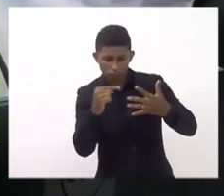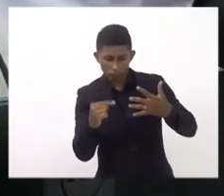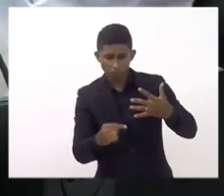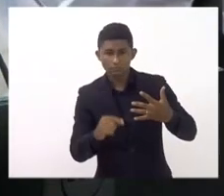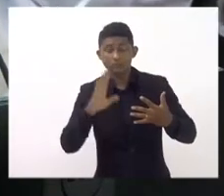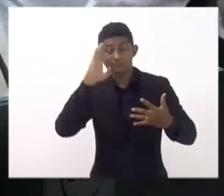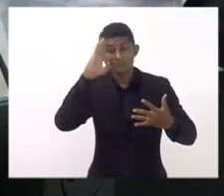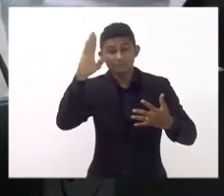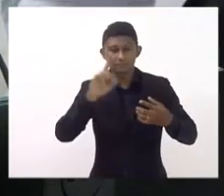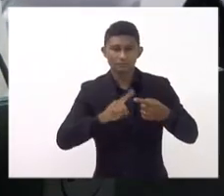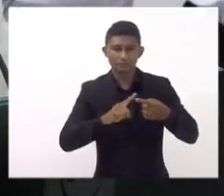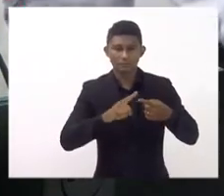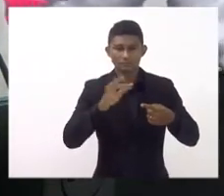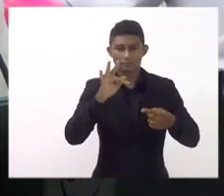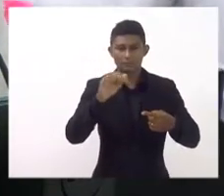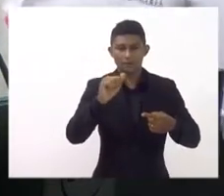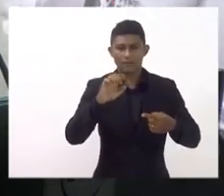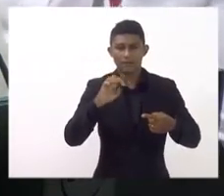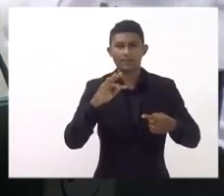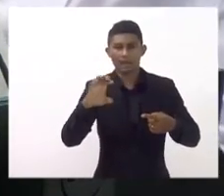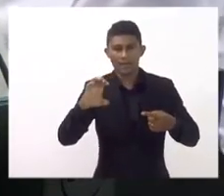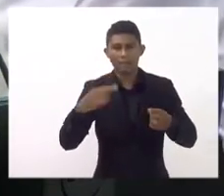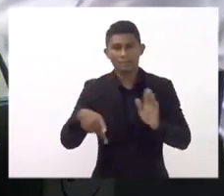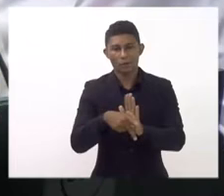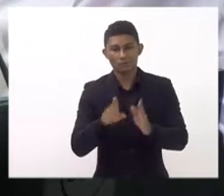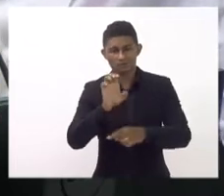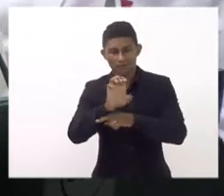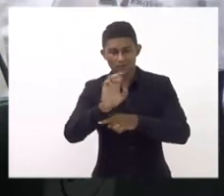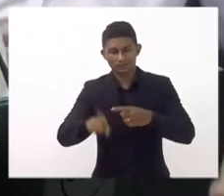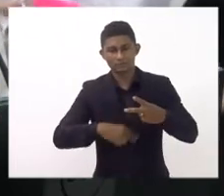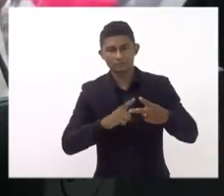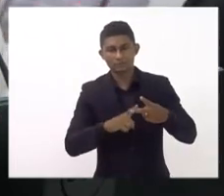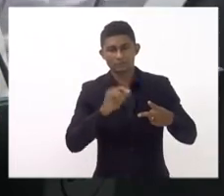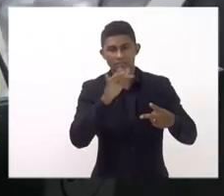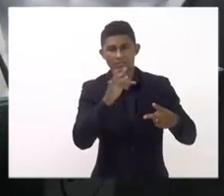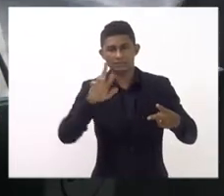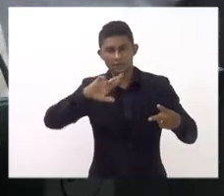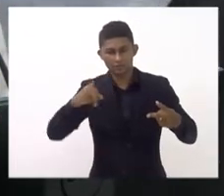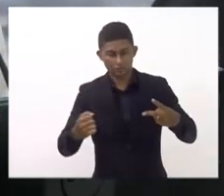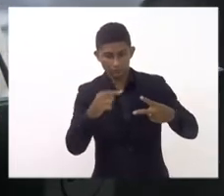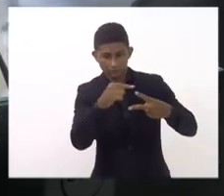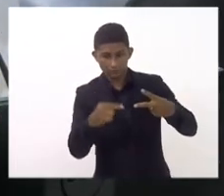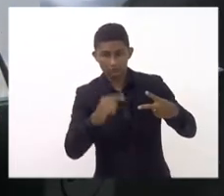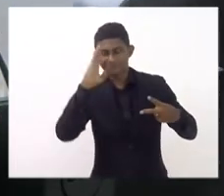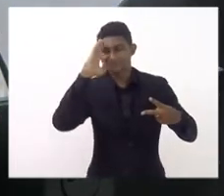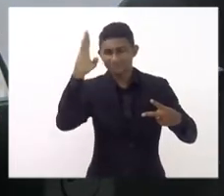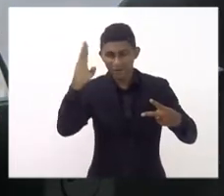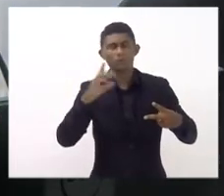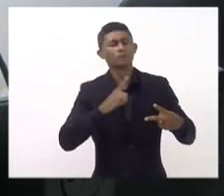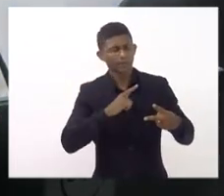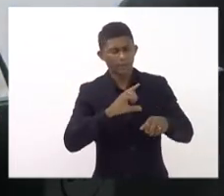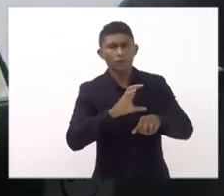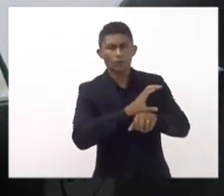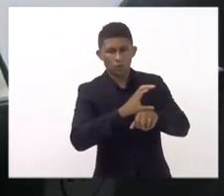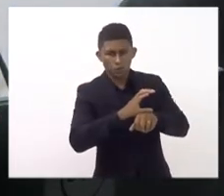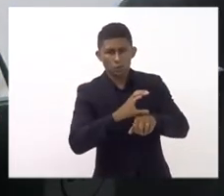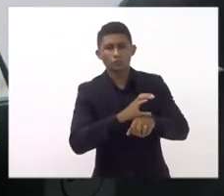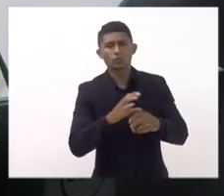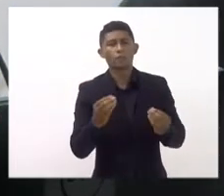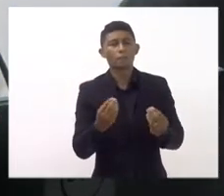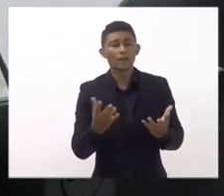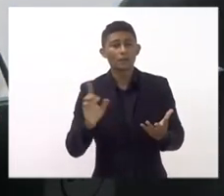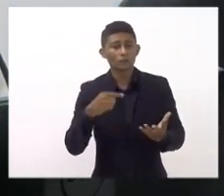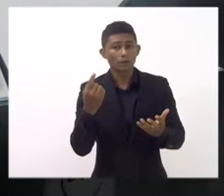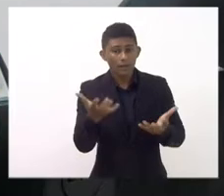própria FAETEC, da rede estadual, e do IFRJ. Então, a gente tem esse quantitativo é importante para que a gente vai trabalhar, para que a gente já saia dessa